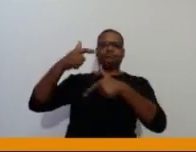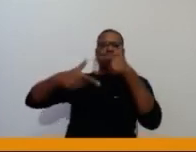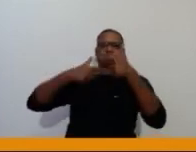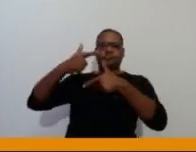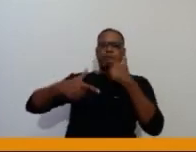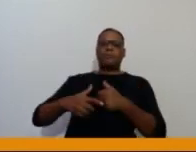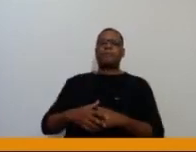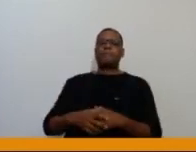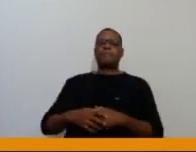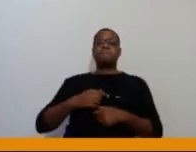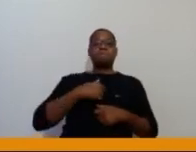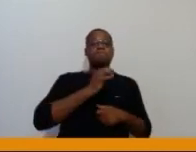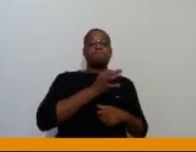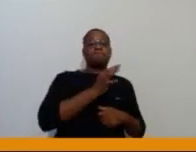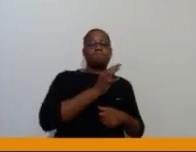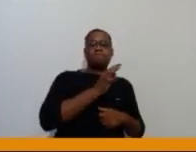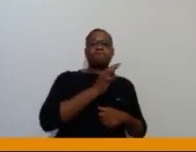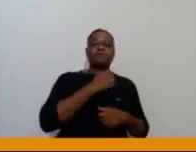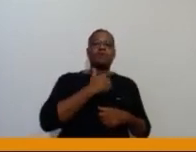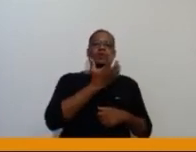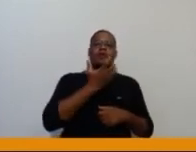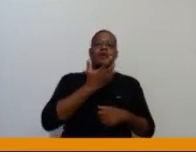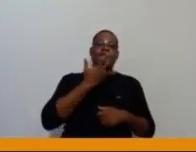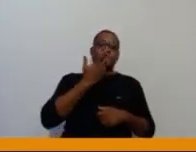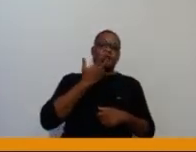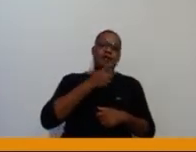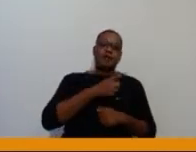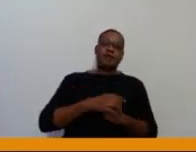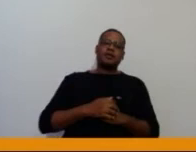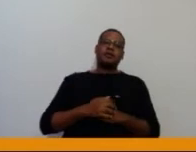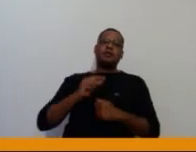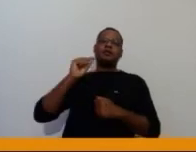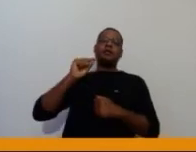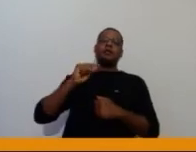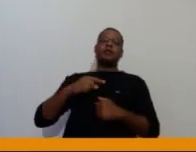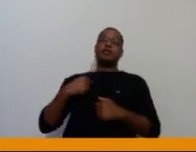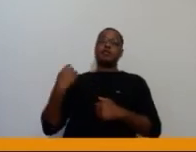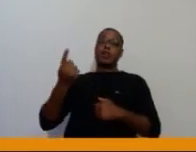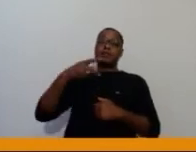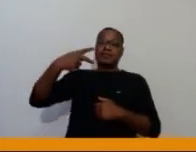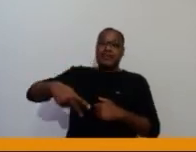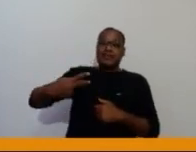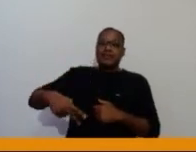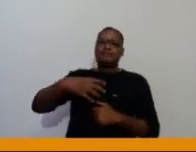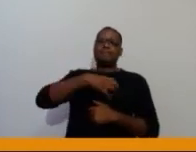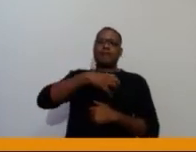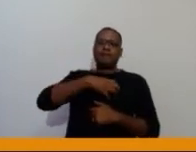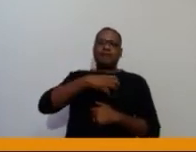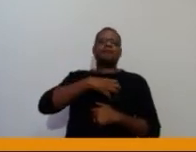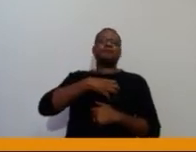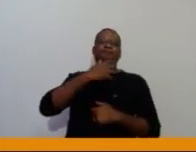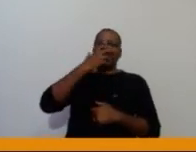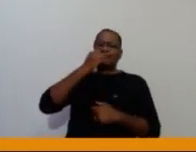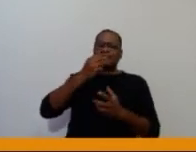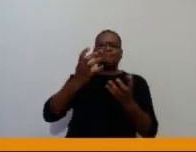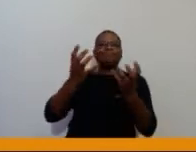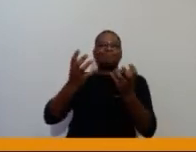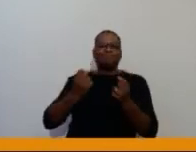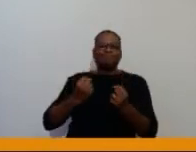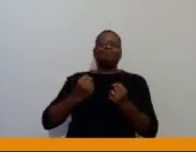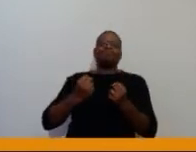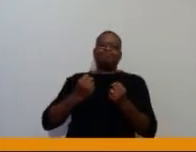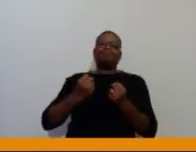Justamente, eu queria dizer que nós, aqui na Bahia, abraçamos essa forma de desenvolvimento